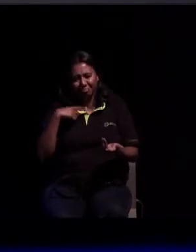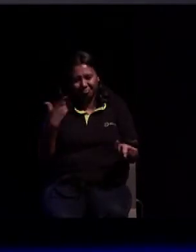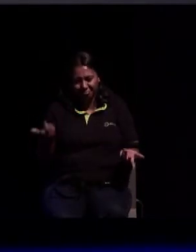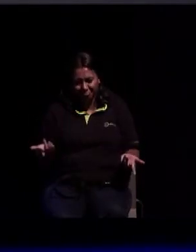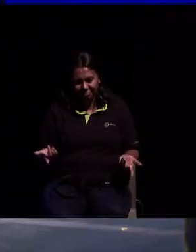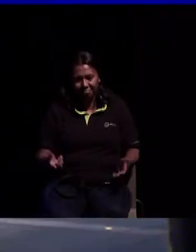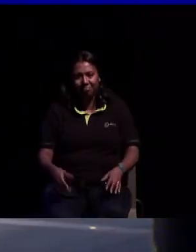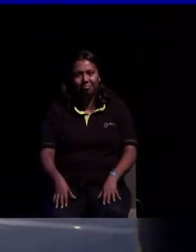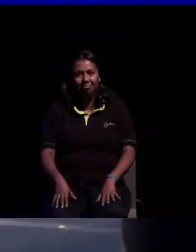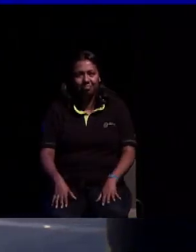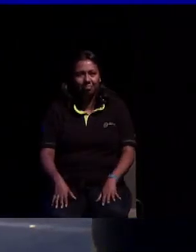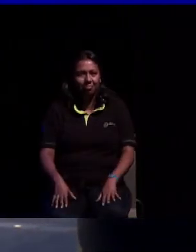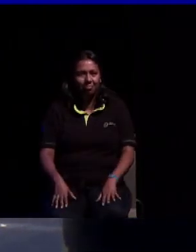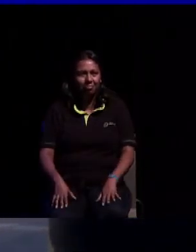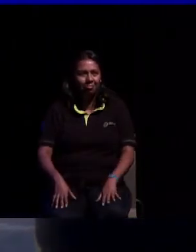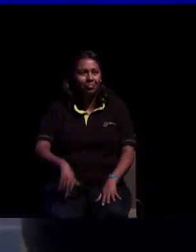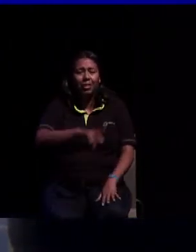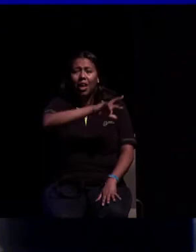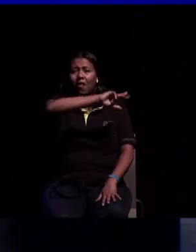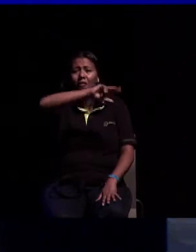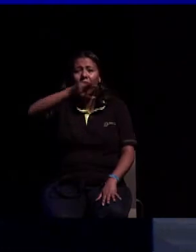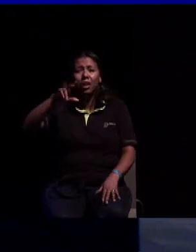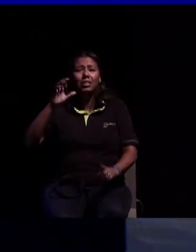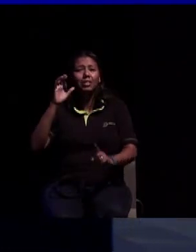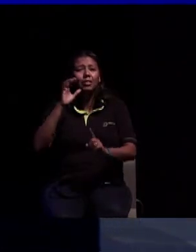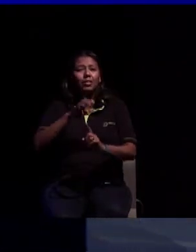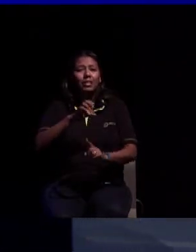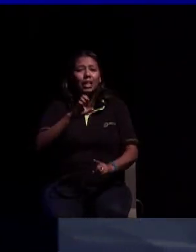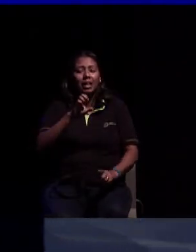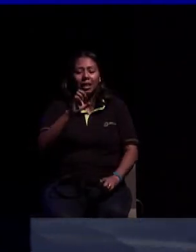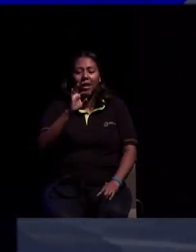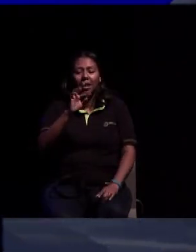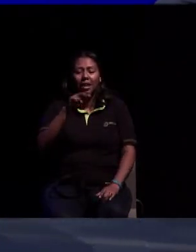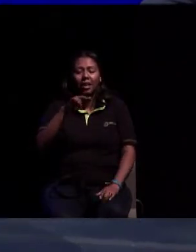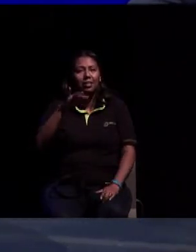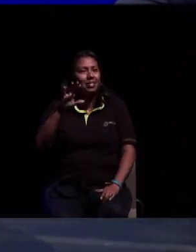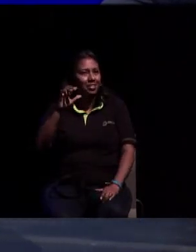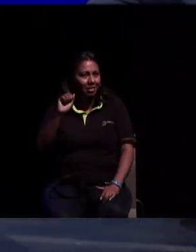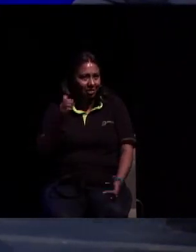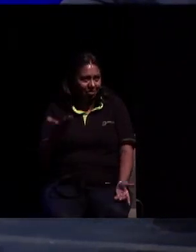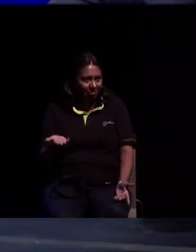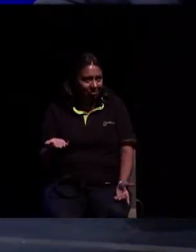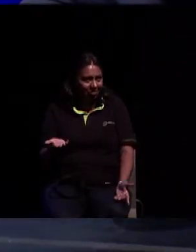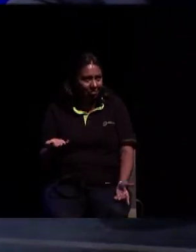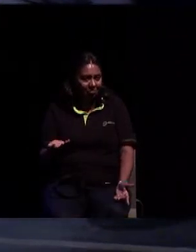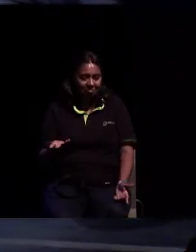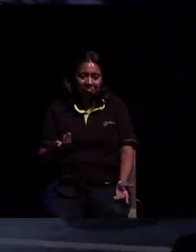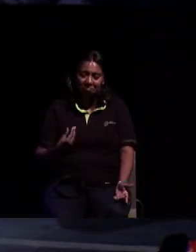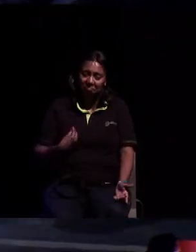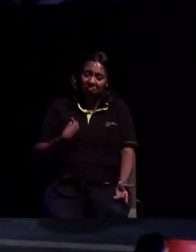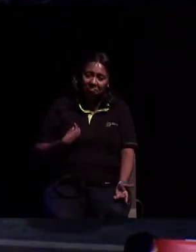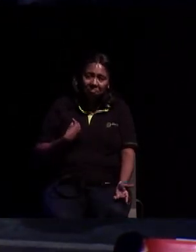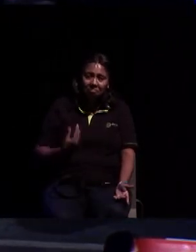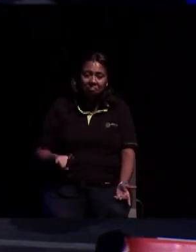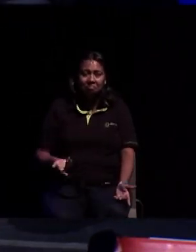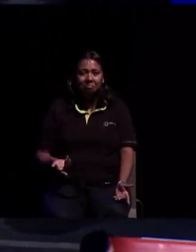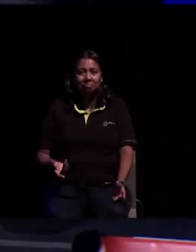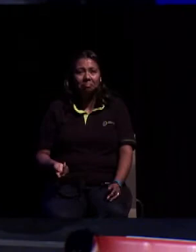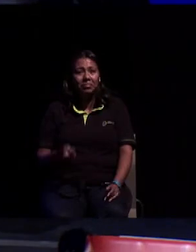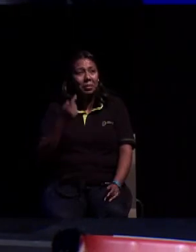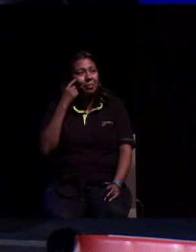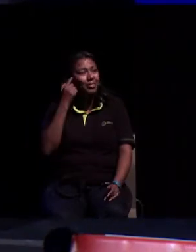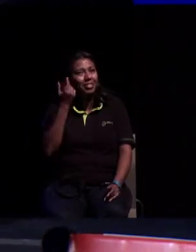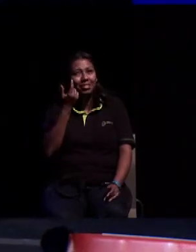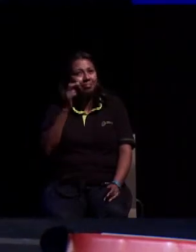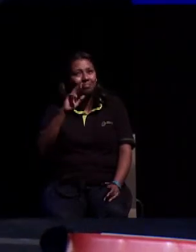enorme variedade de influência étnica, de modos de vida, etc., né? Que eu não consigo pensar em nenhum outro, quer dizer, de repente Rússia, não